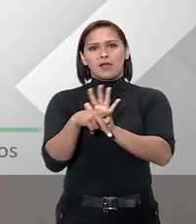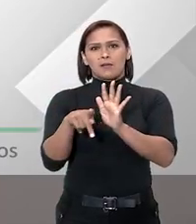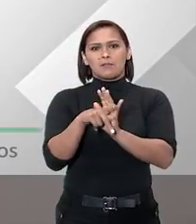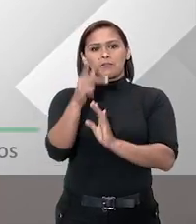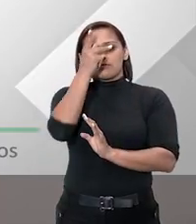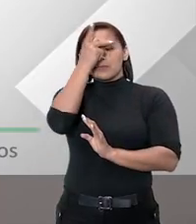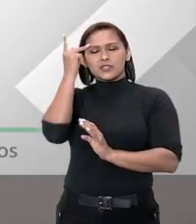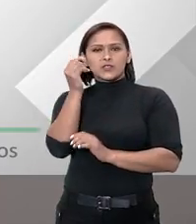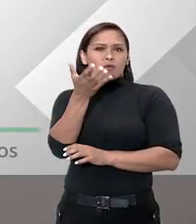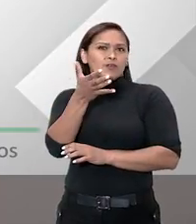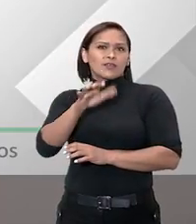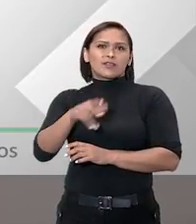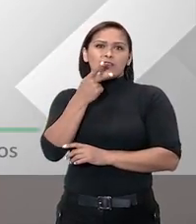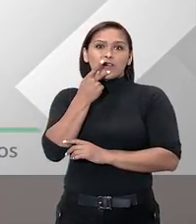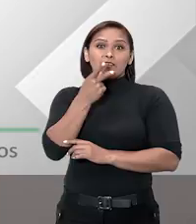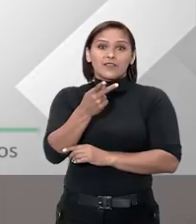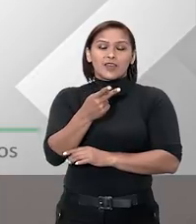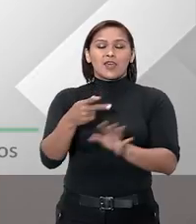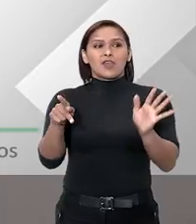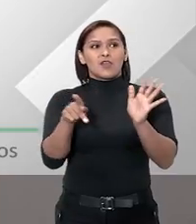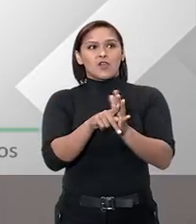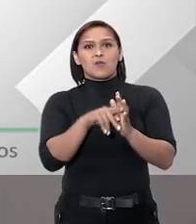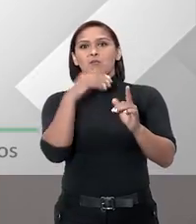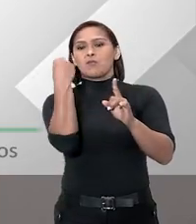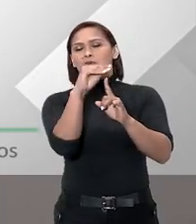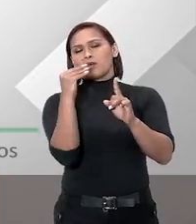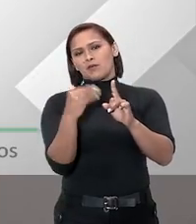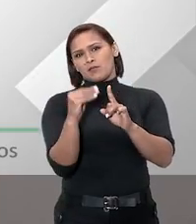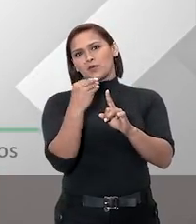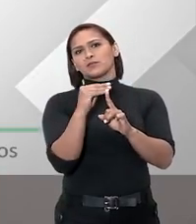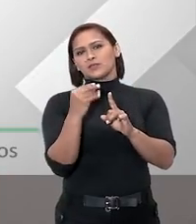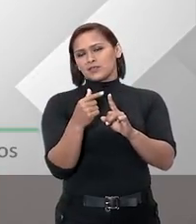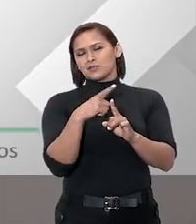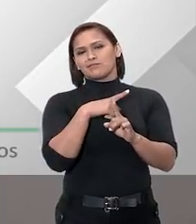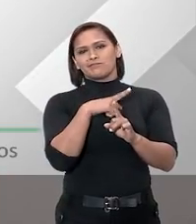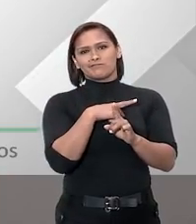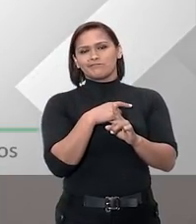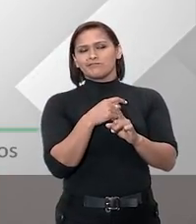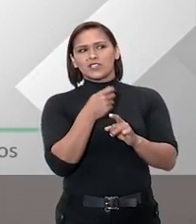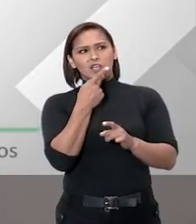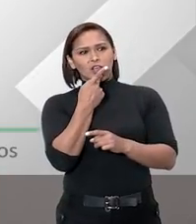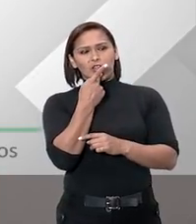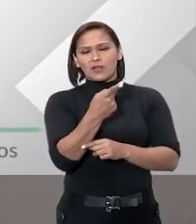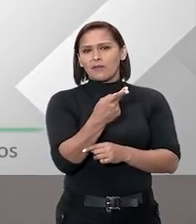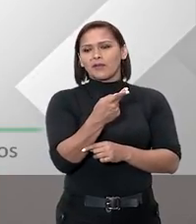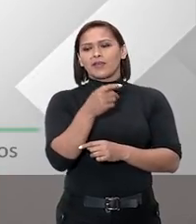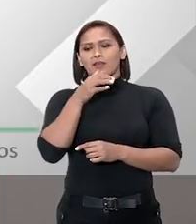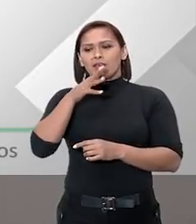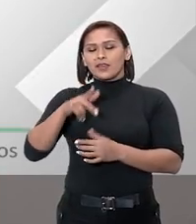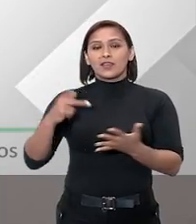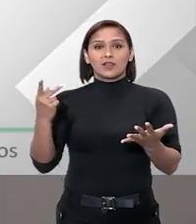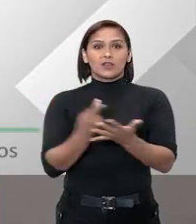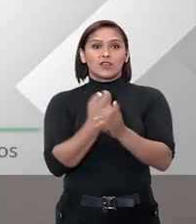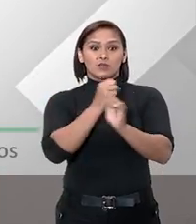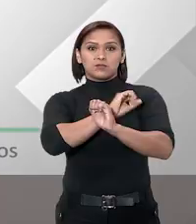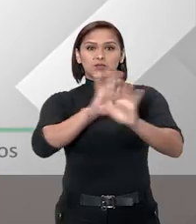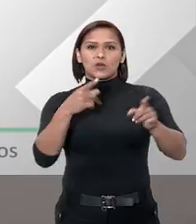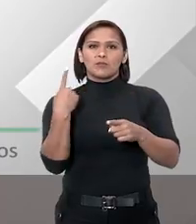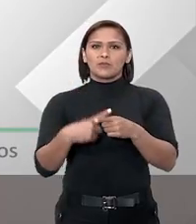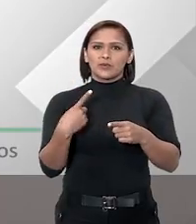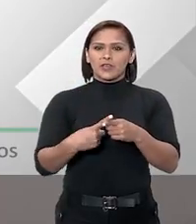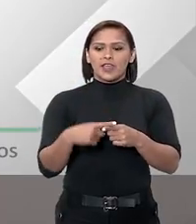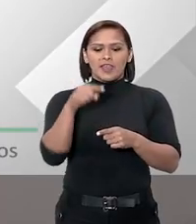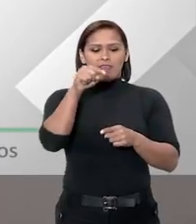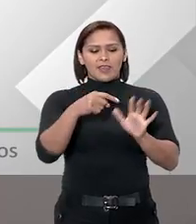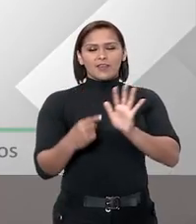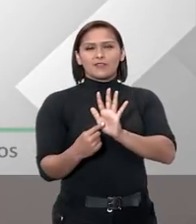a própria pessoa que não quer fazer a declaração é o próprio abusador. Então, ele não faz questão que aquilo venha à tona, porque ele